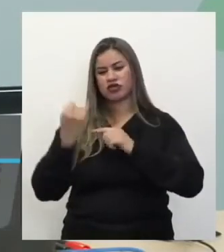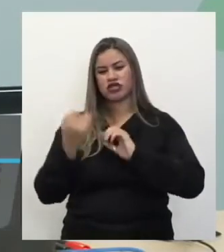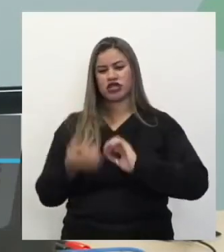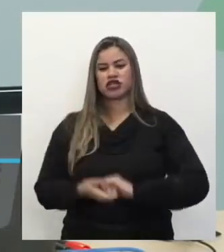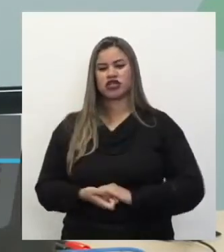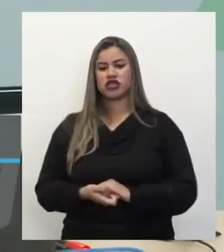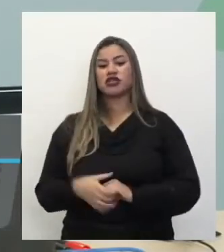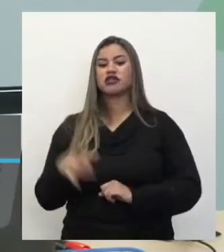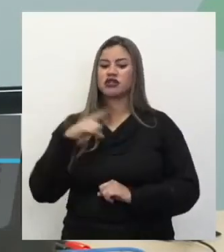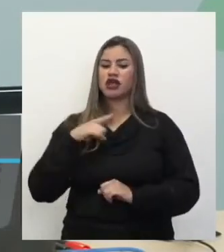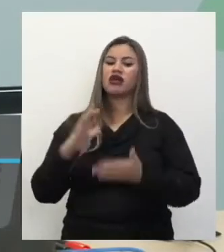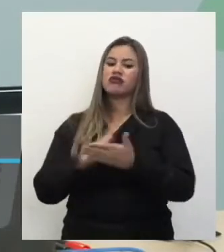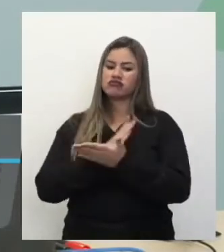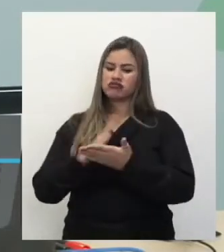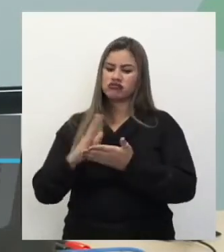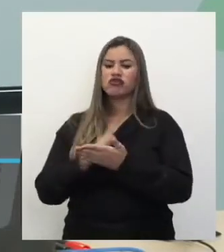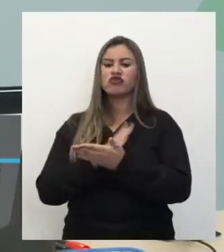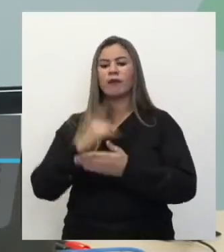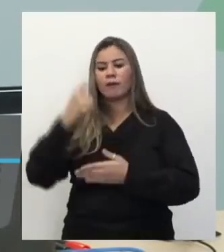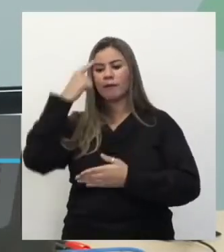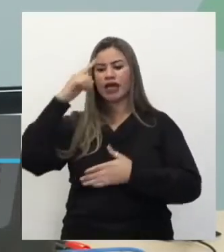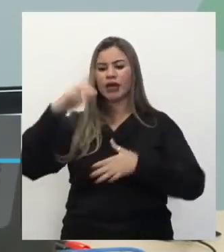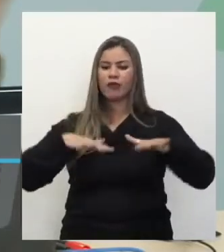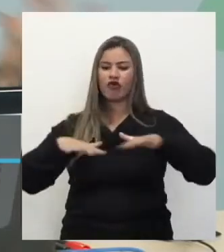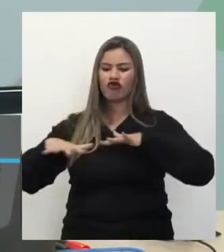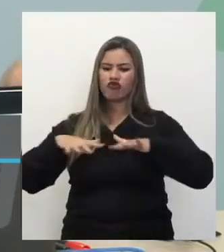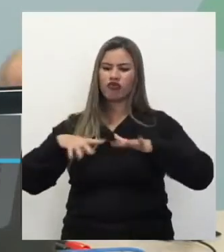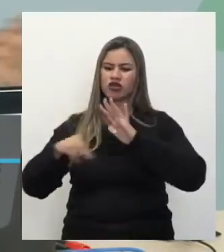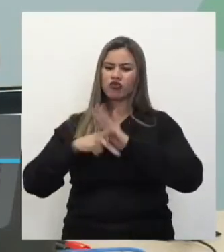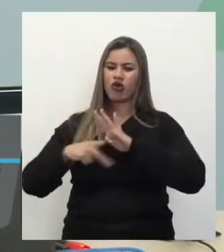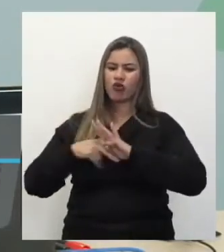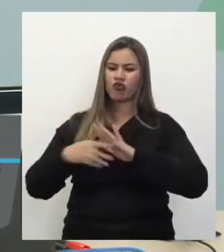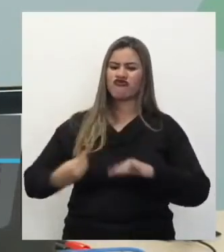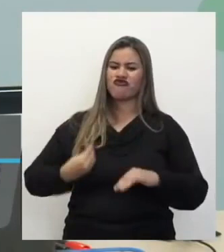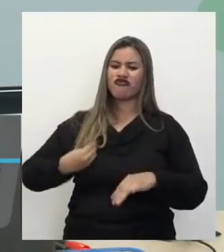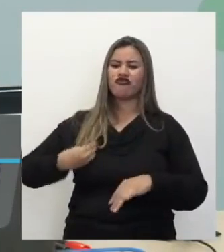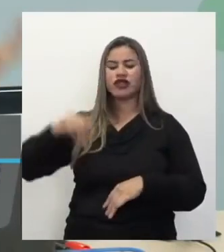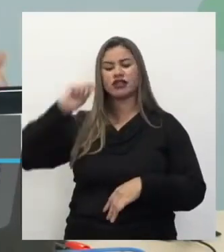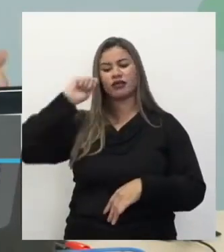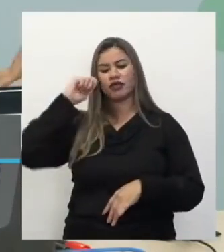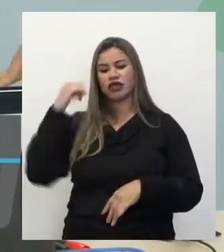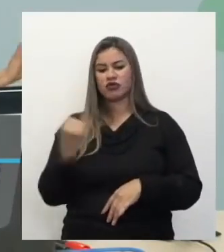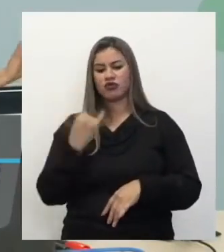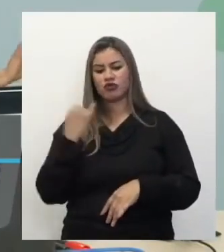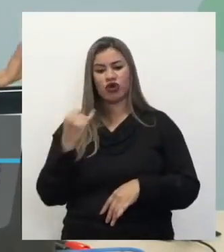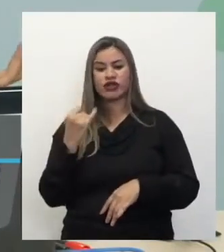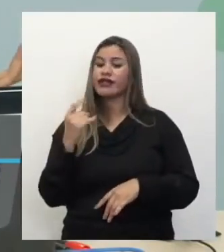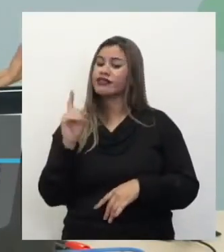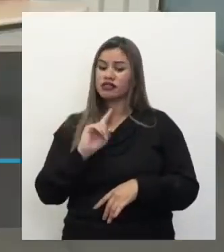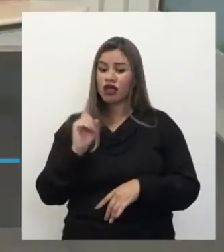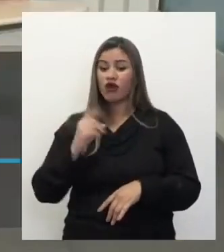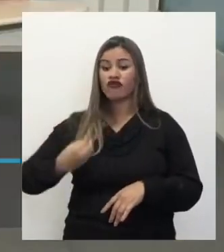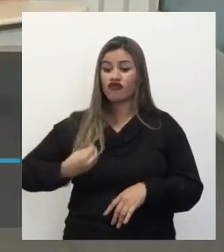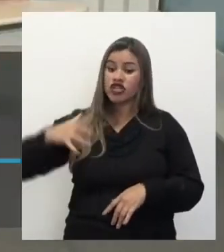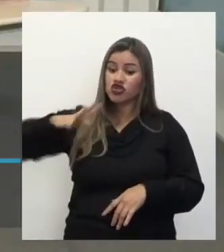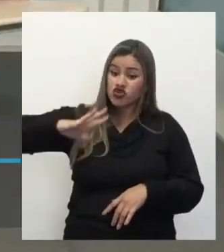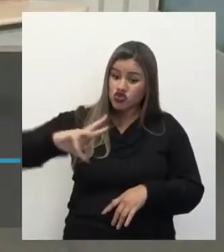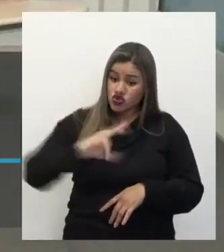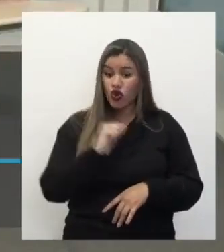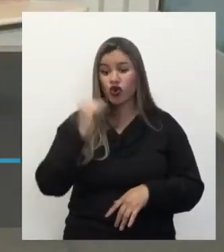que acha que não deveria ter um movimento falando que vidas negras importam, mas todas as vidas. A Júlia fala, claro,